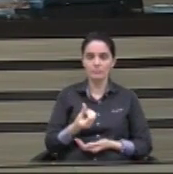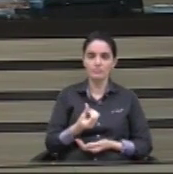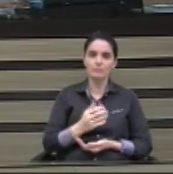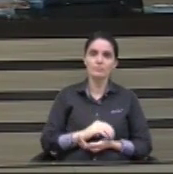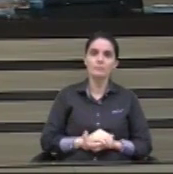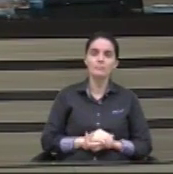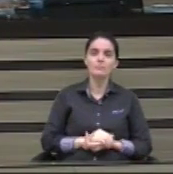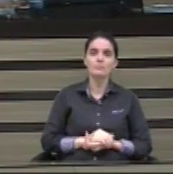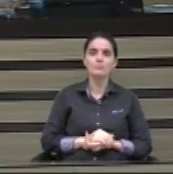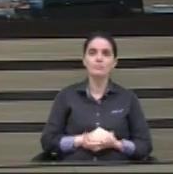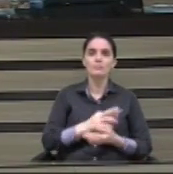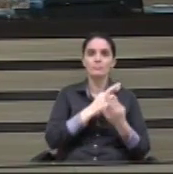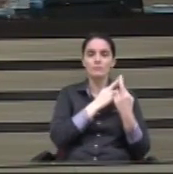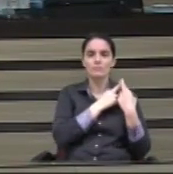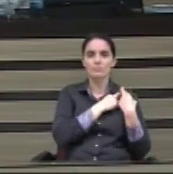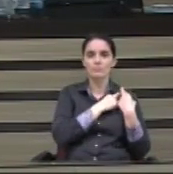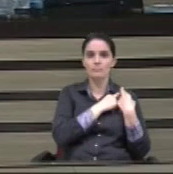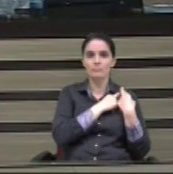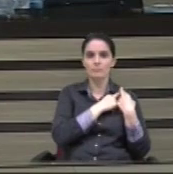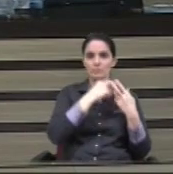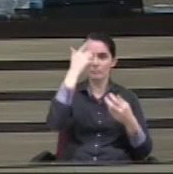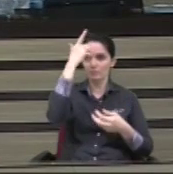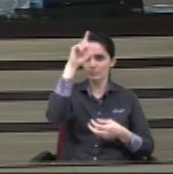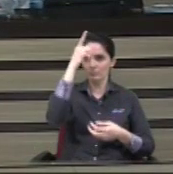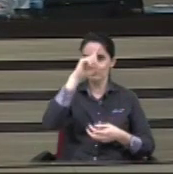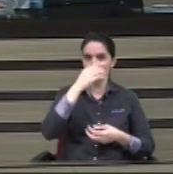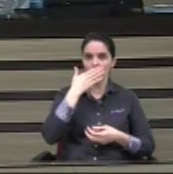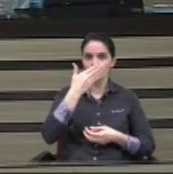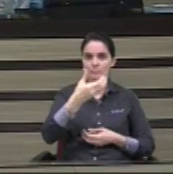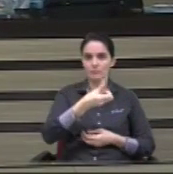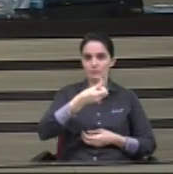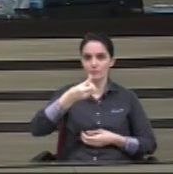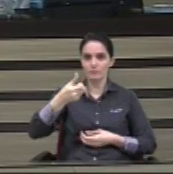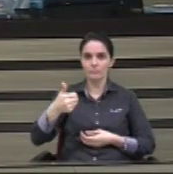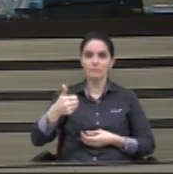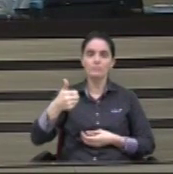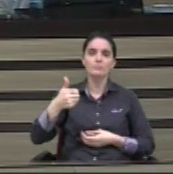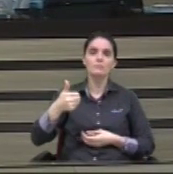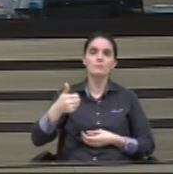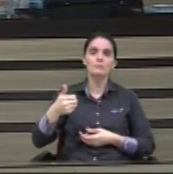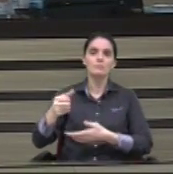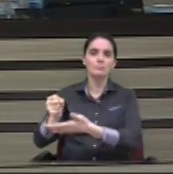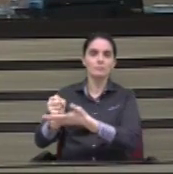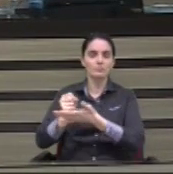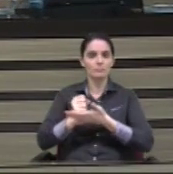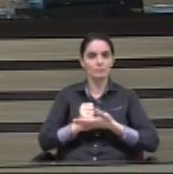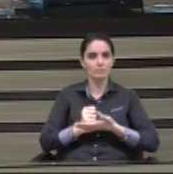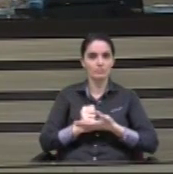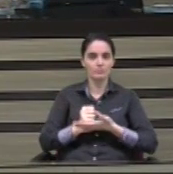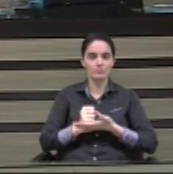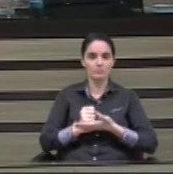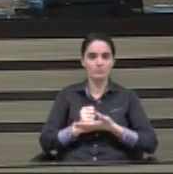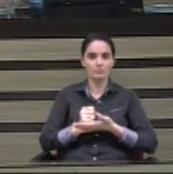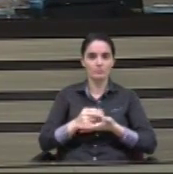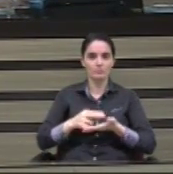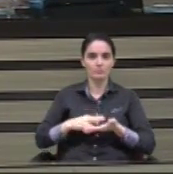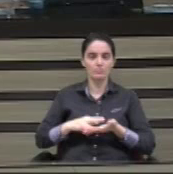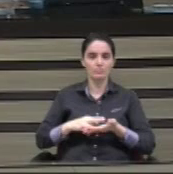661/2016. Autor, vereador Sidney Pascotto. Requerimento 661 é recebido pela mesa diretora